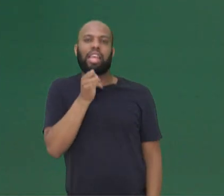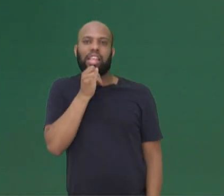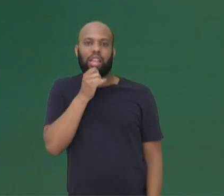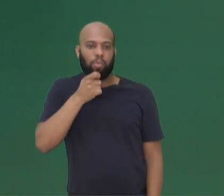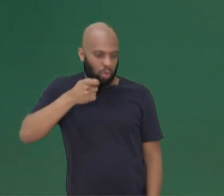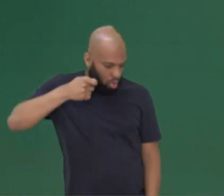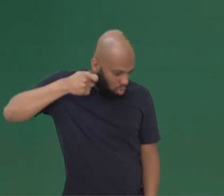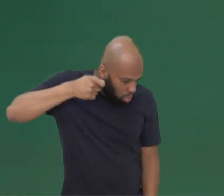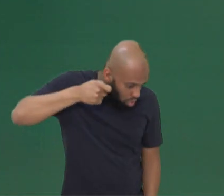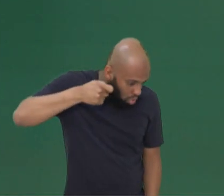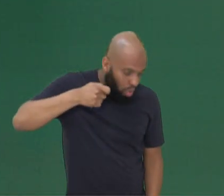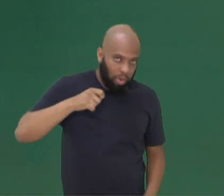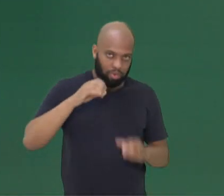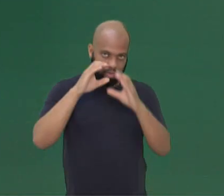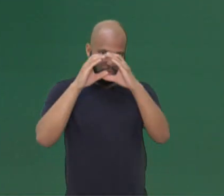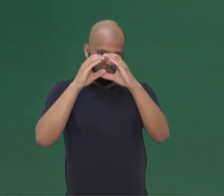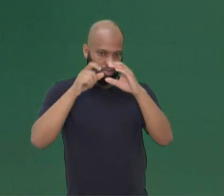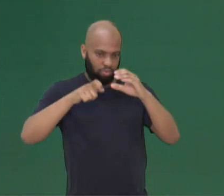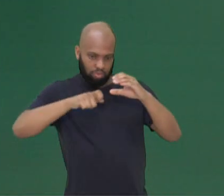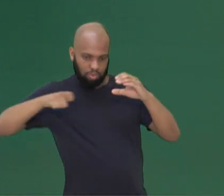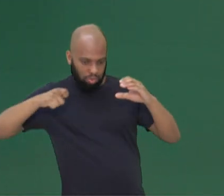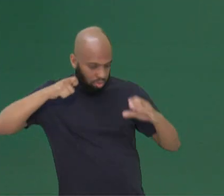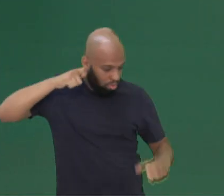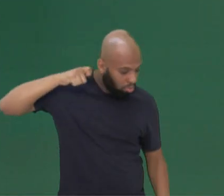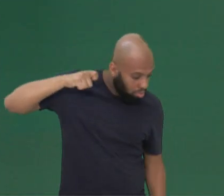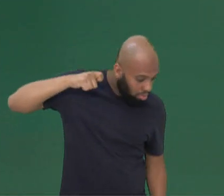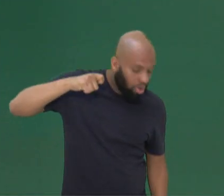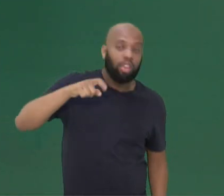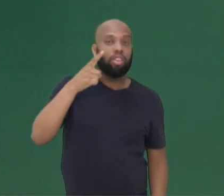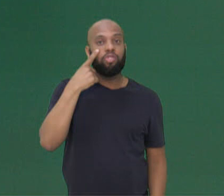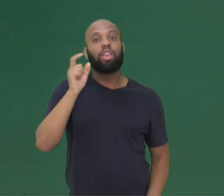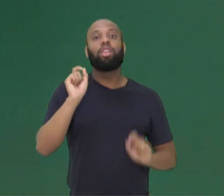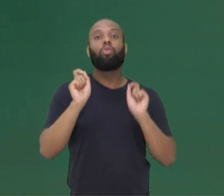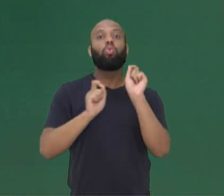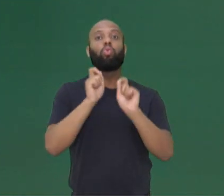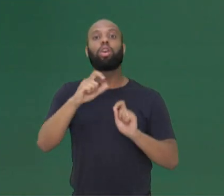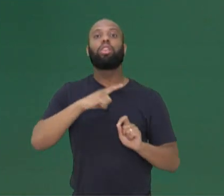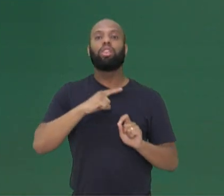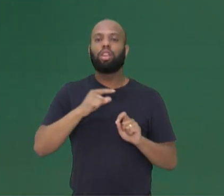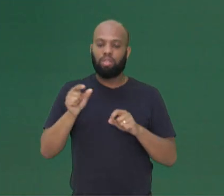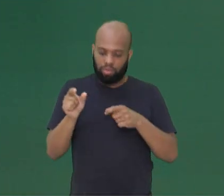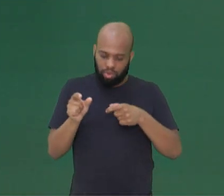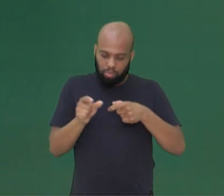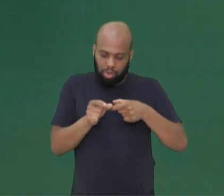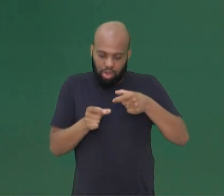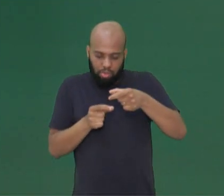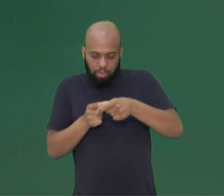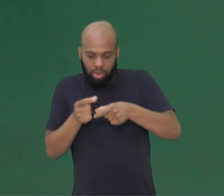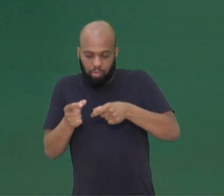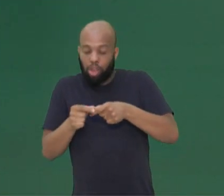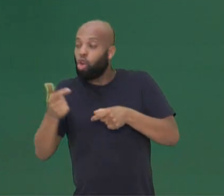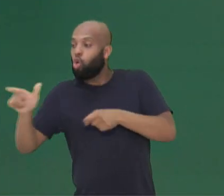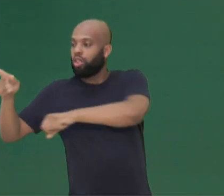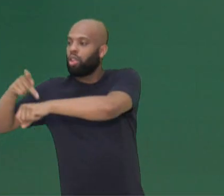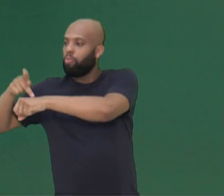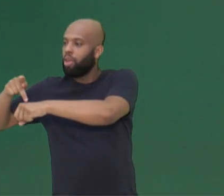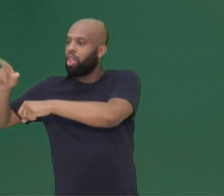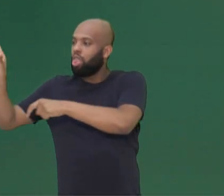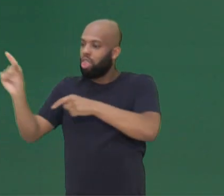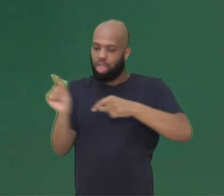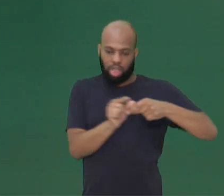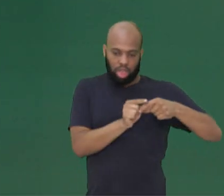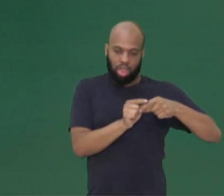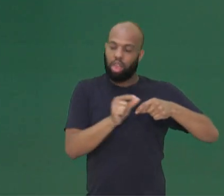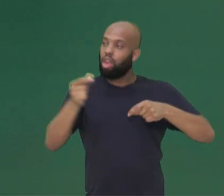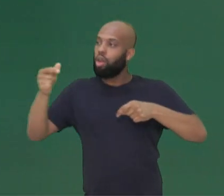isso, eu vou ver que esse tipo de rocha é formado por pedacinhos de outras rochas. Mas, Fabiano,